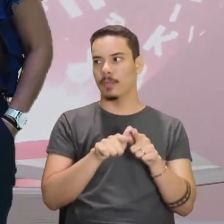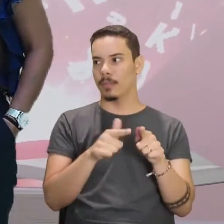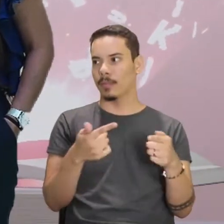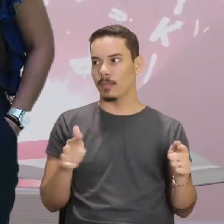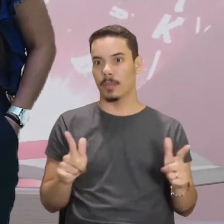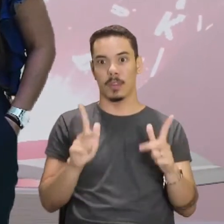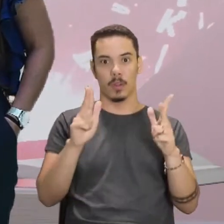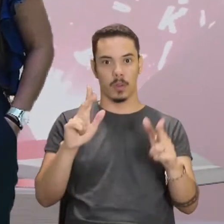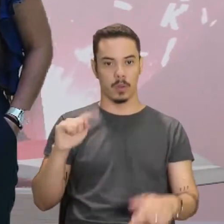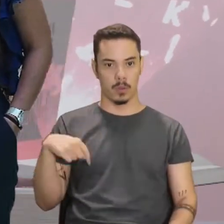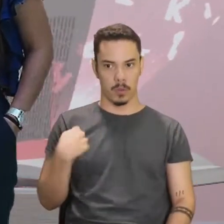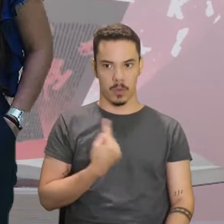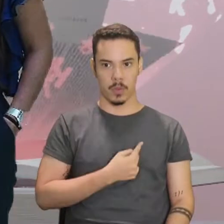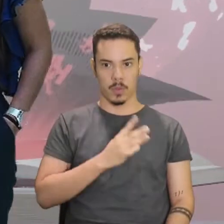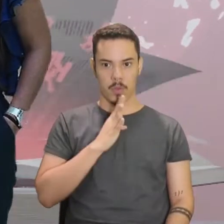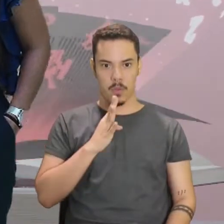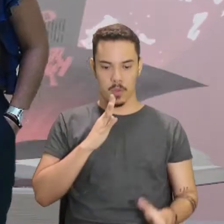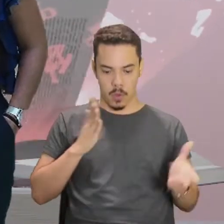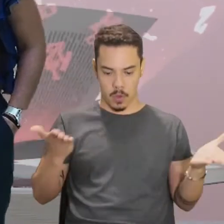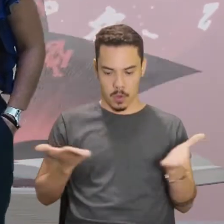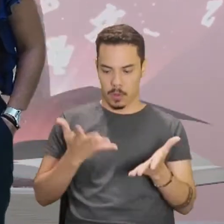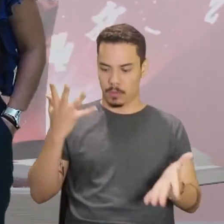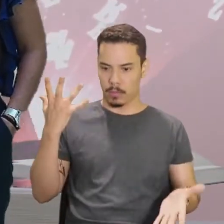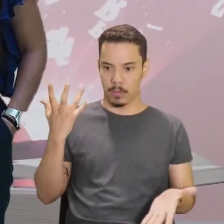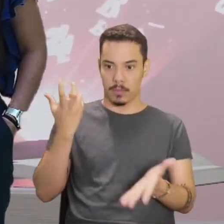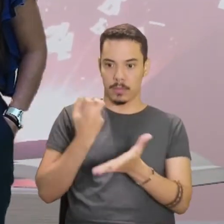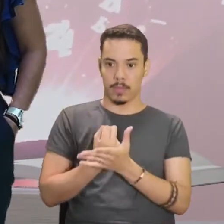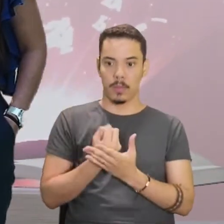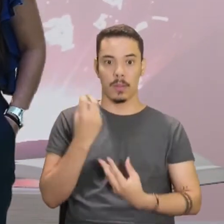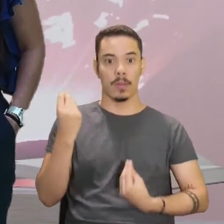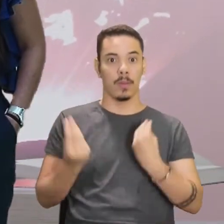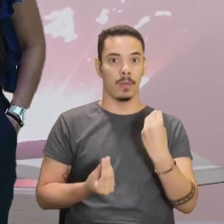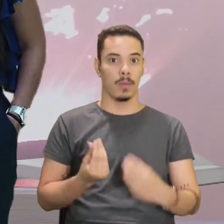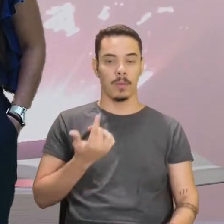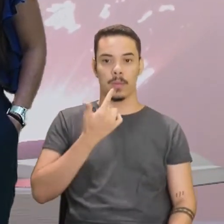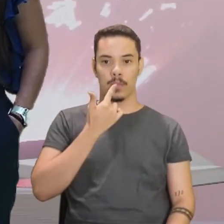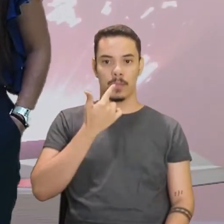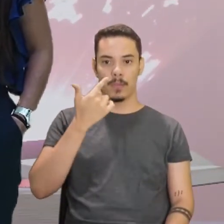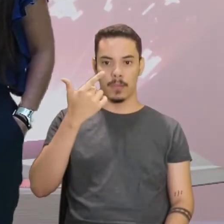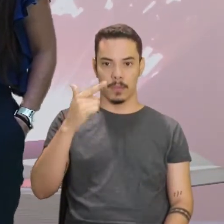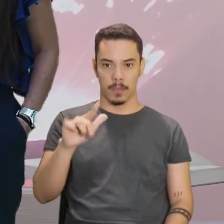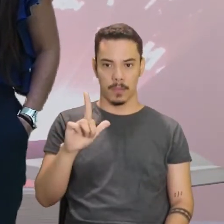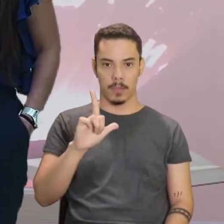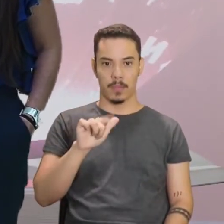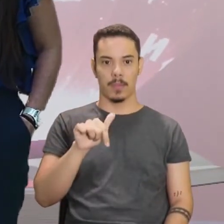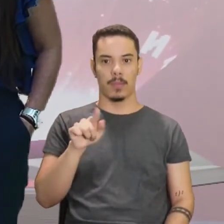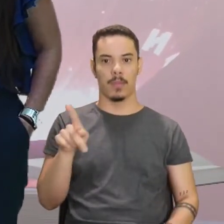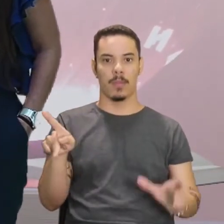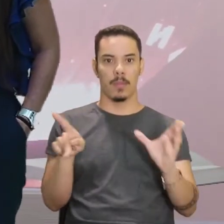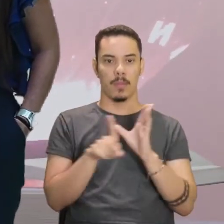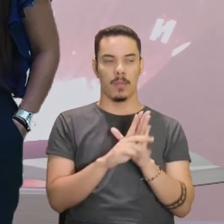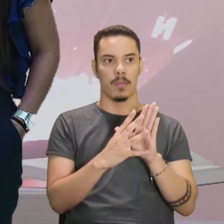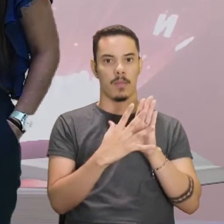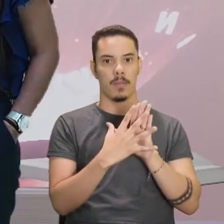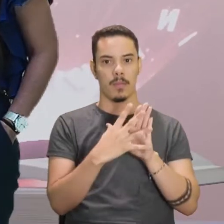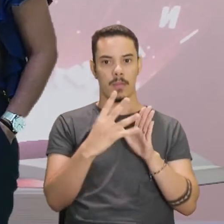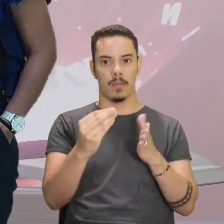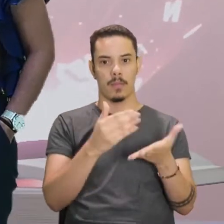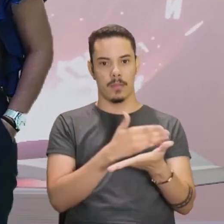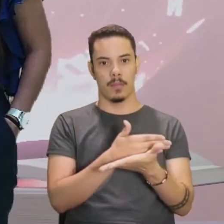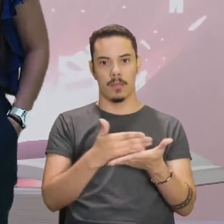gramática portuguesa como a gente conhece hoje. O registro, Isso, né, de como essa língua passa a ser padrão a partir